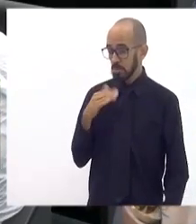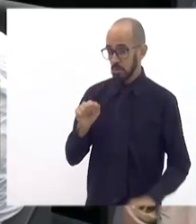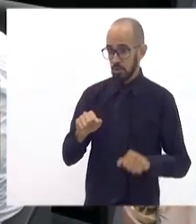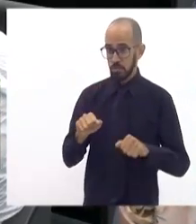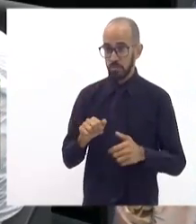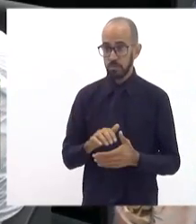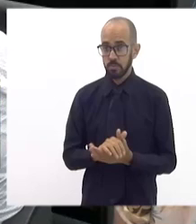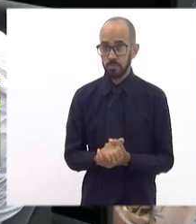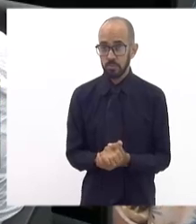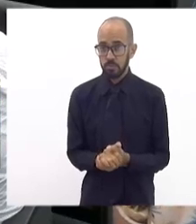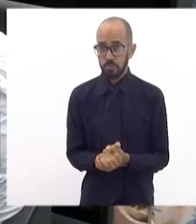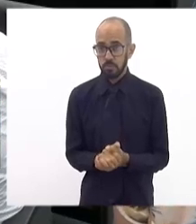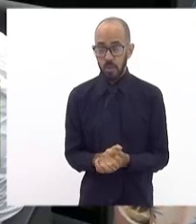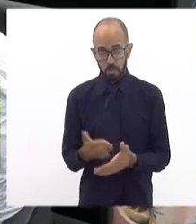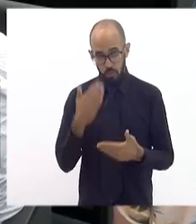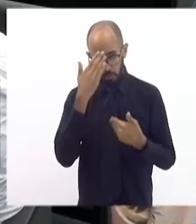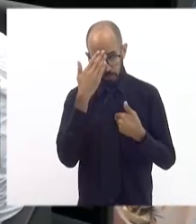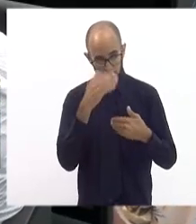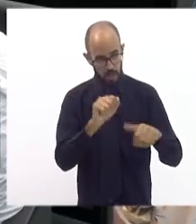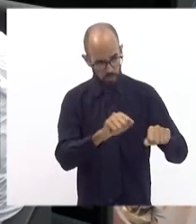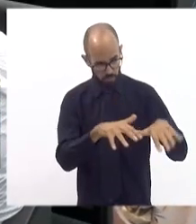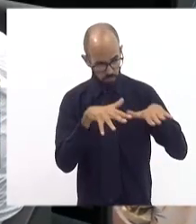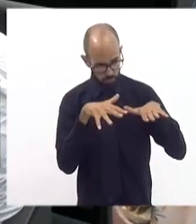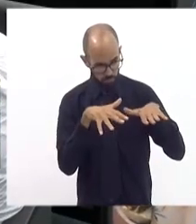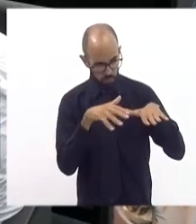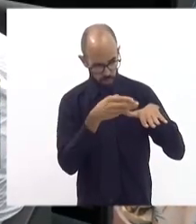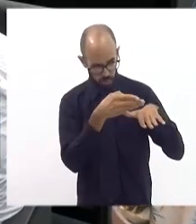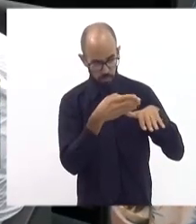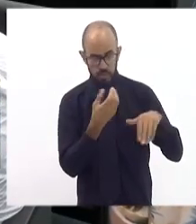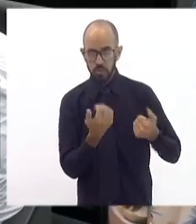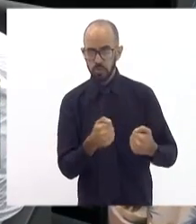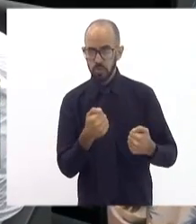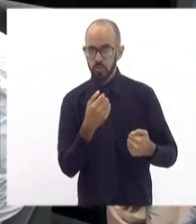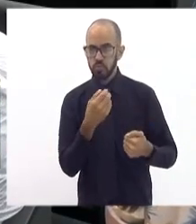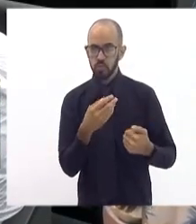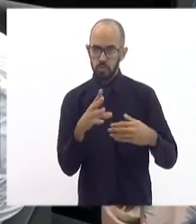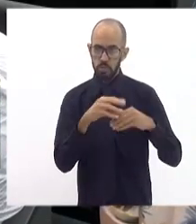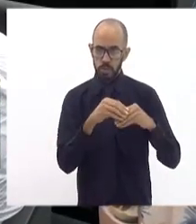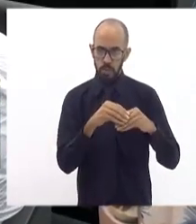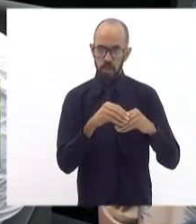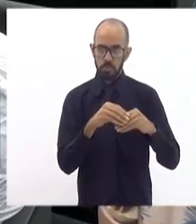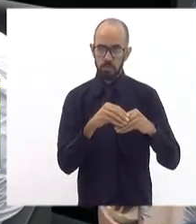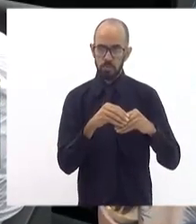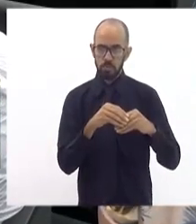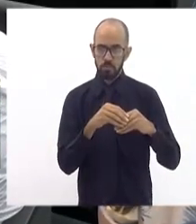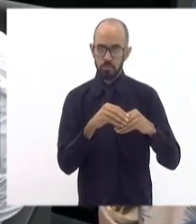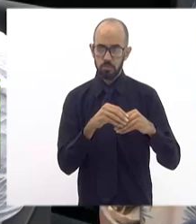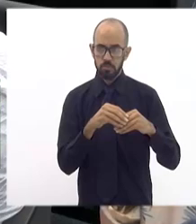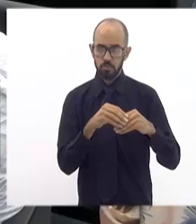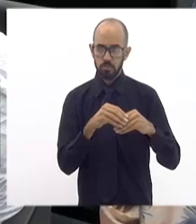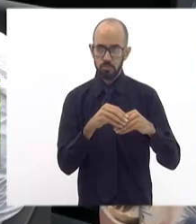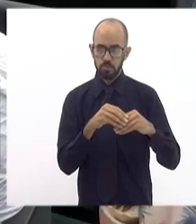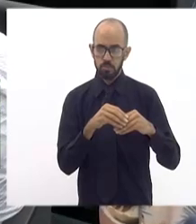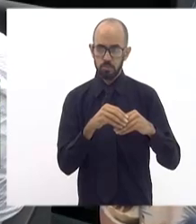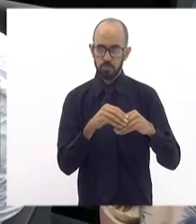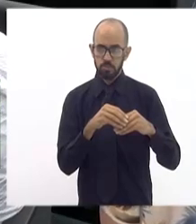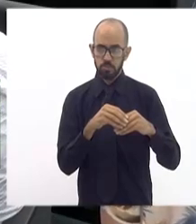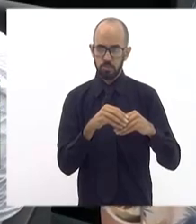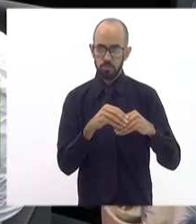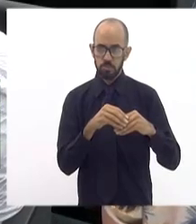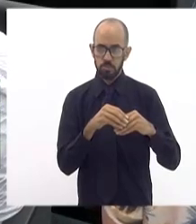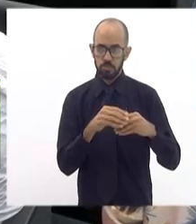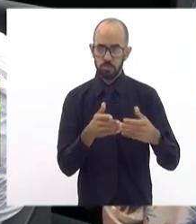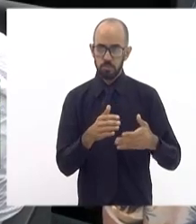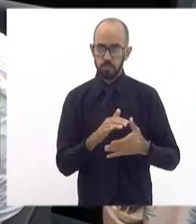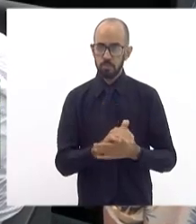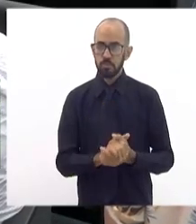obrigado pela plateia mas deixa eu contar próximo então para você além disso por gentileza questão